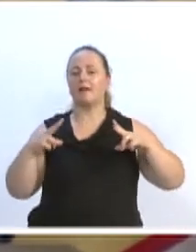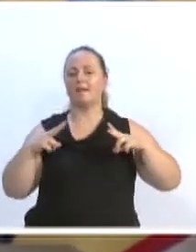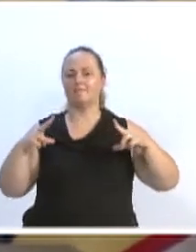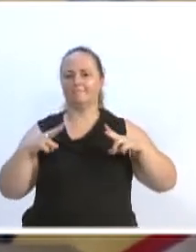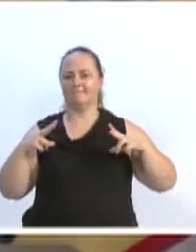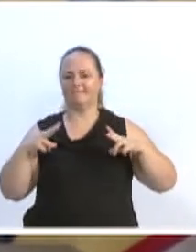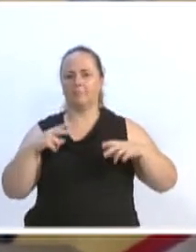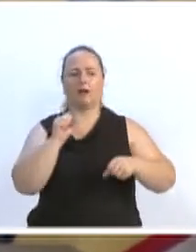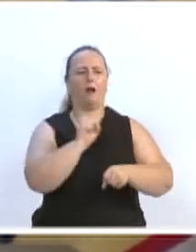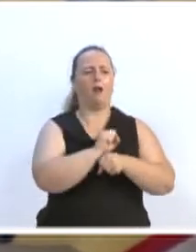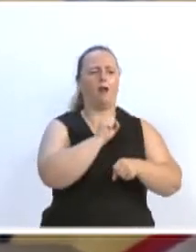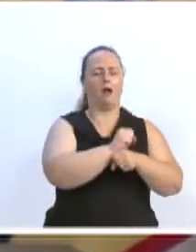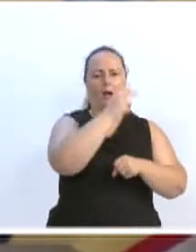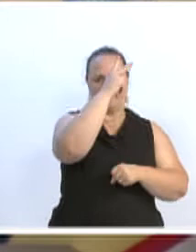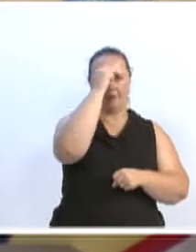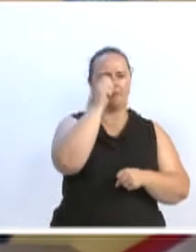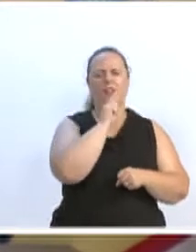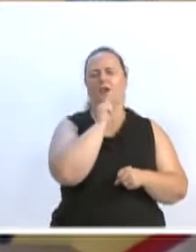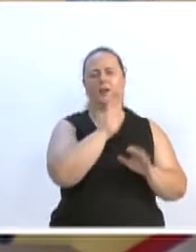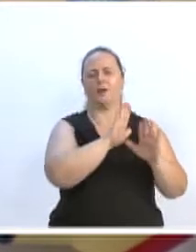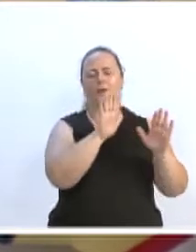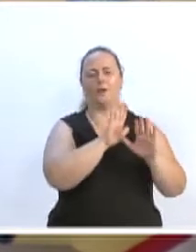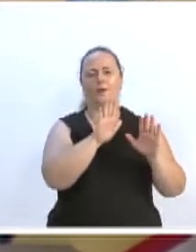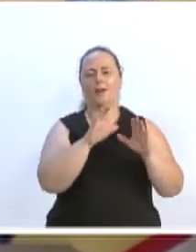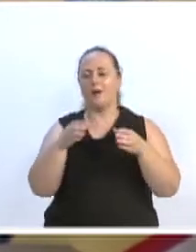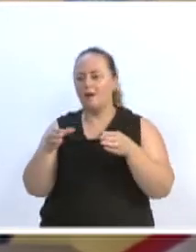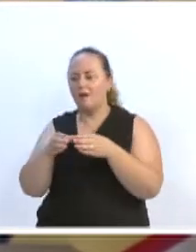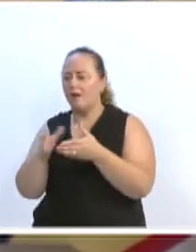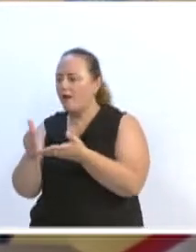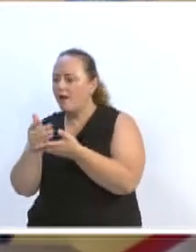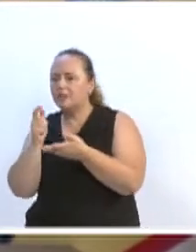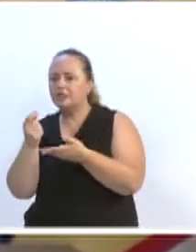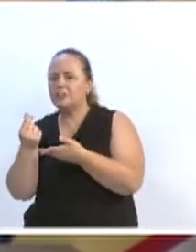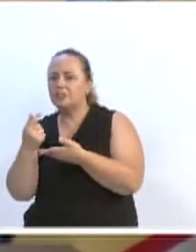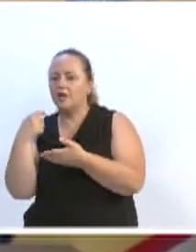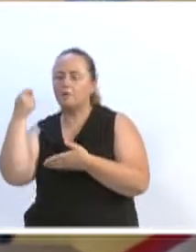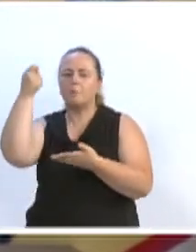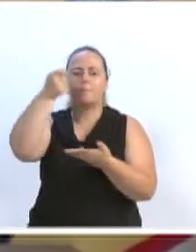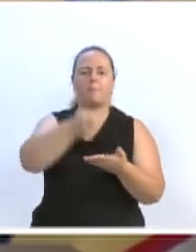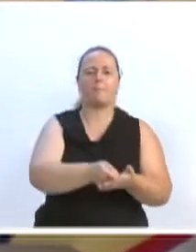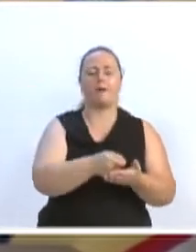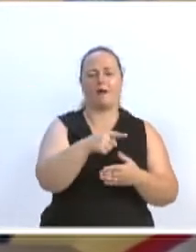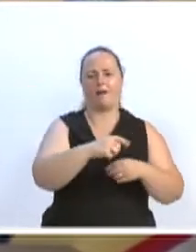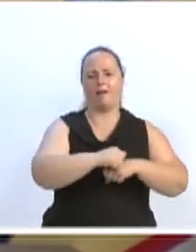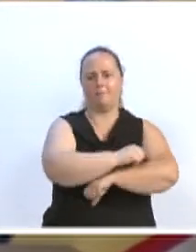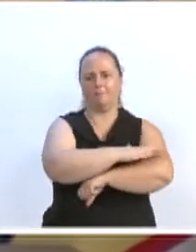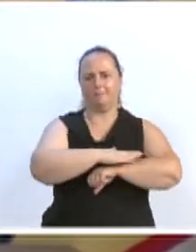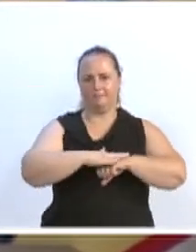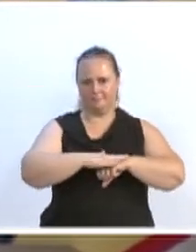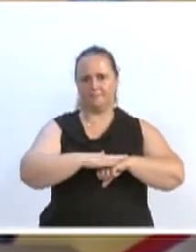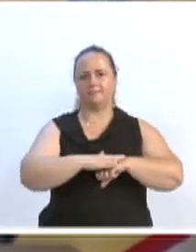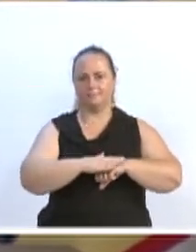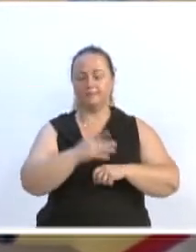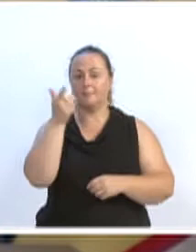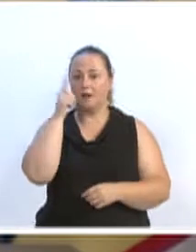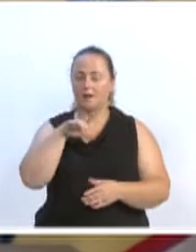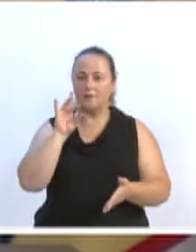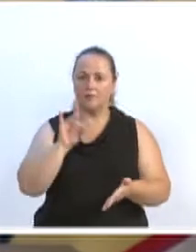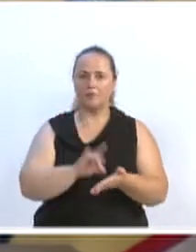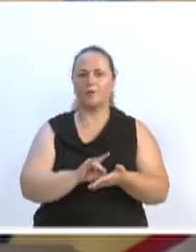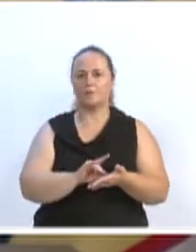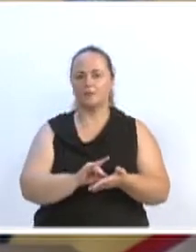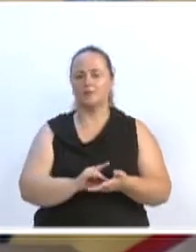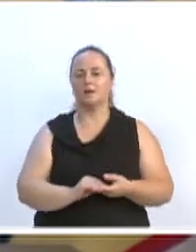agilizar isso aí para o que é até onde eu sei está na procuradoria do município nós temos que agilizar isso aí é fazer com que isso aí de